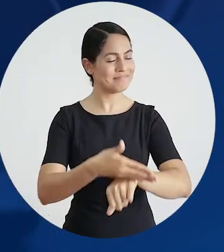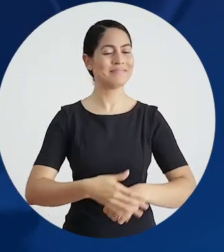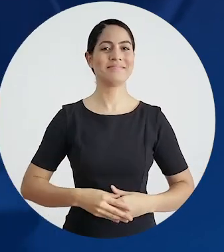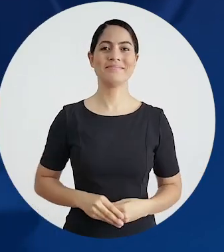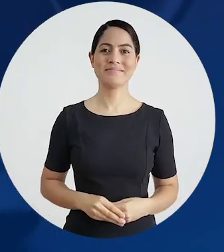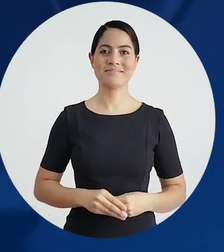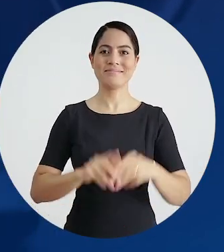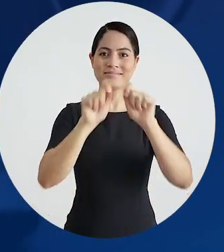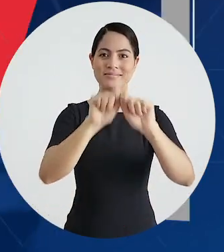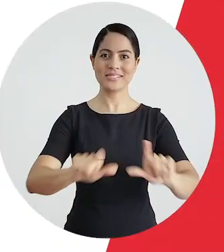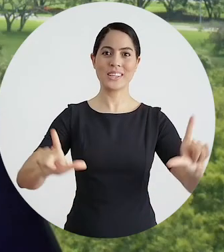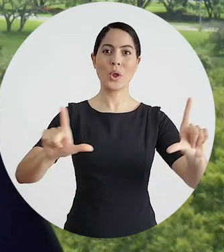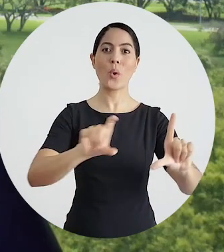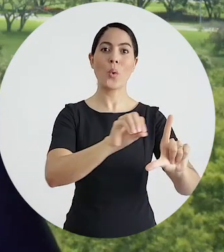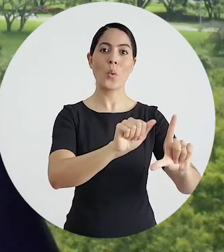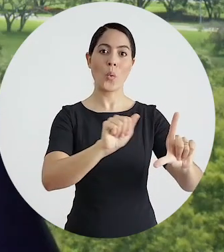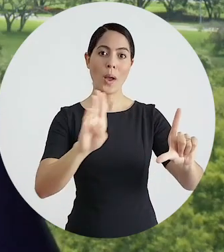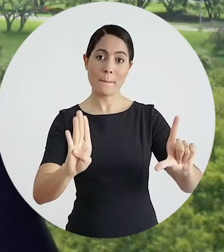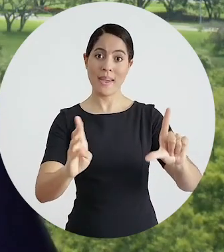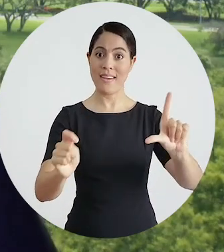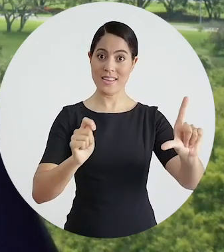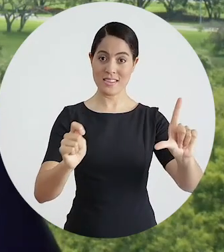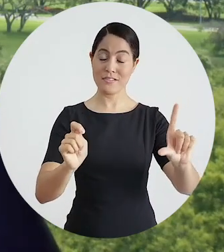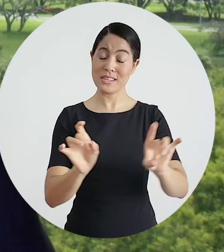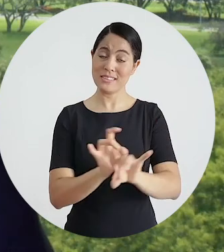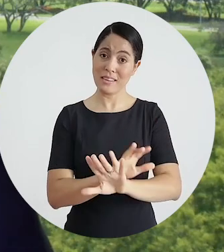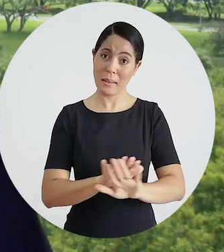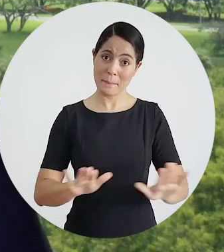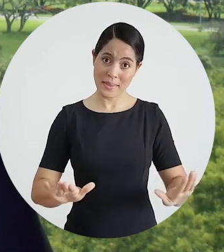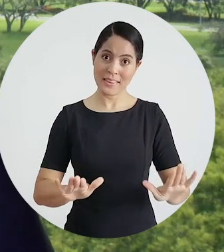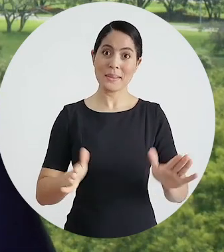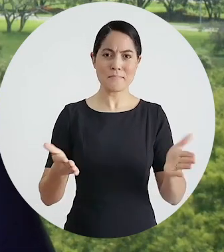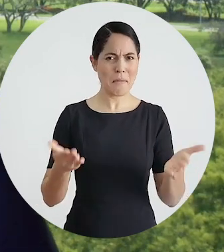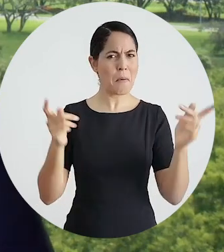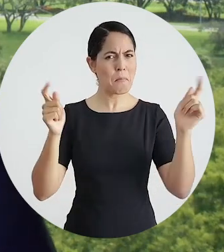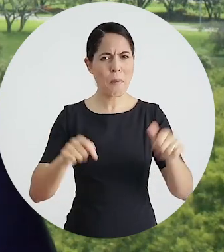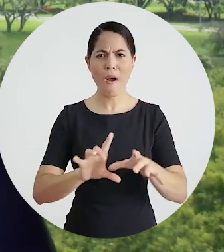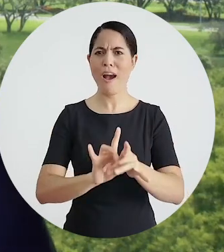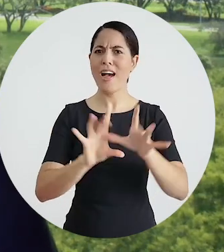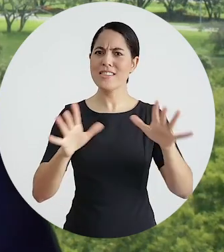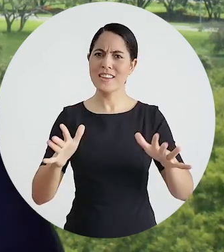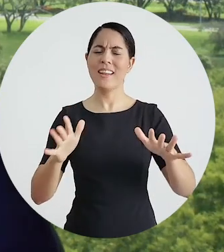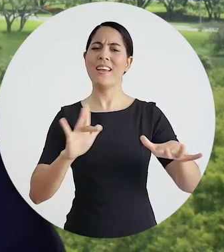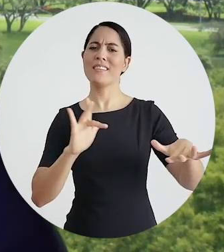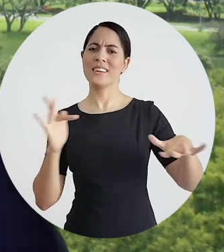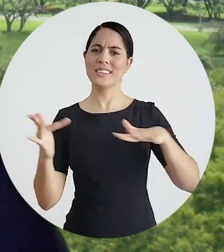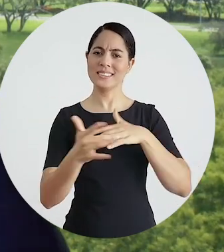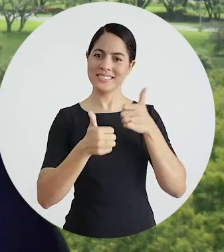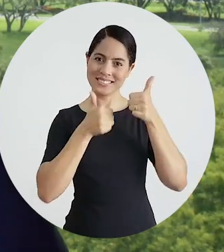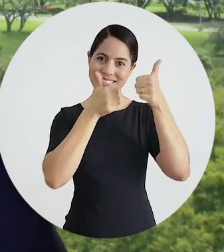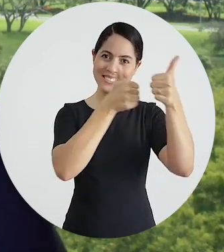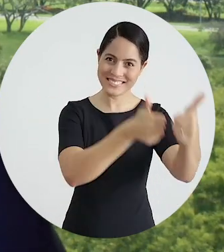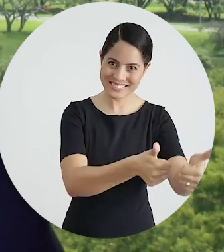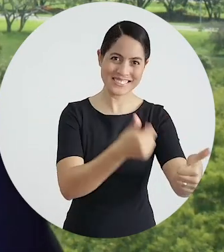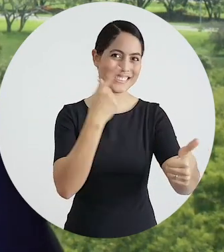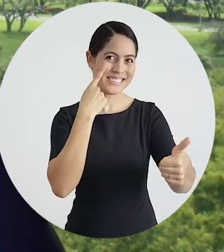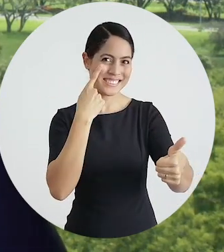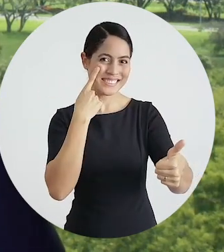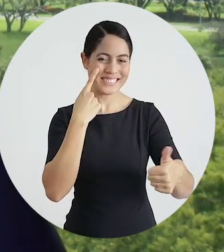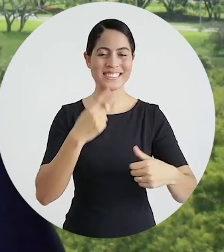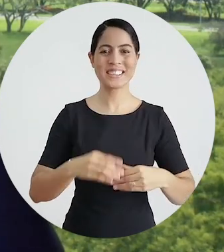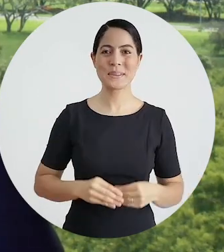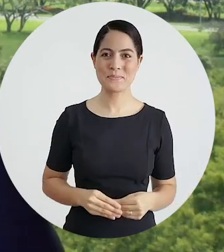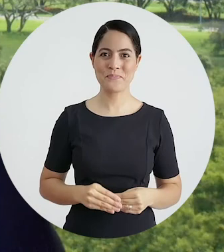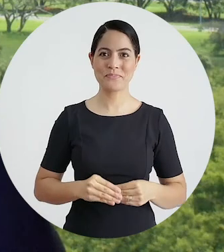o tema. Não perca! Este programa da OAB fica por aqui. Se quiser conferir tudo que a Ordem vem fazendo,